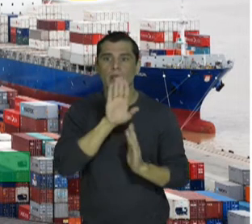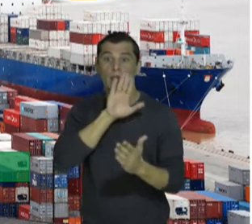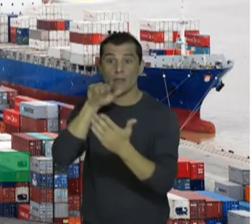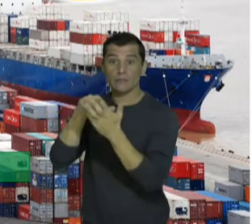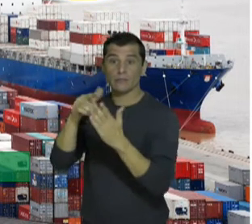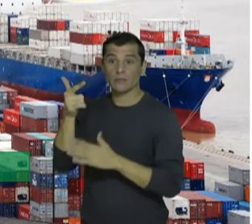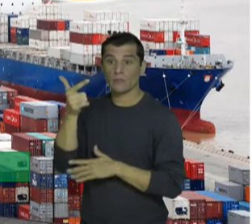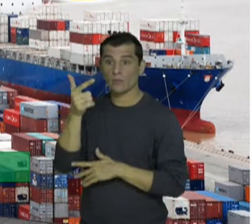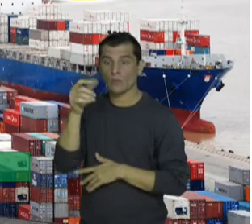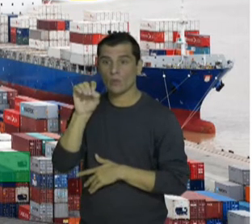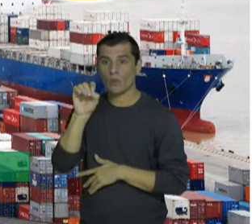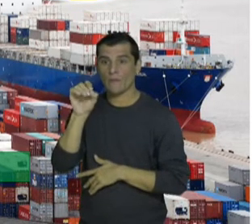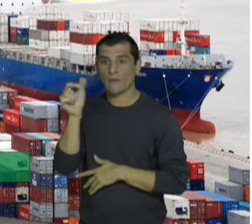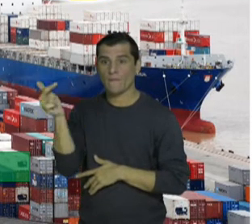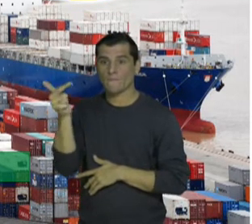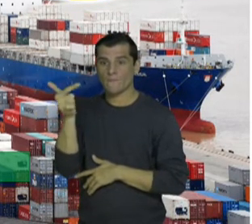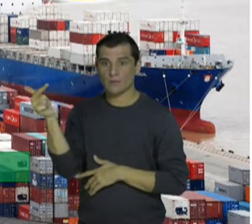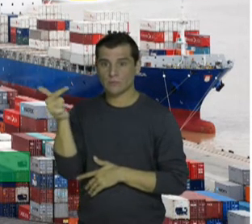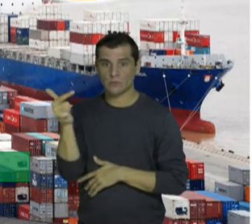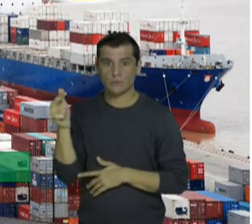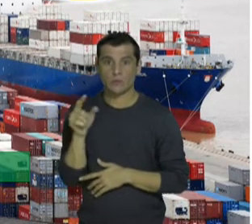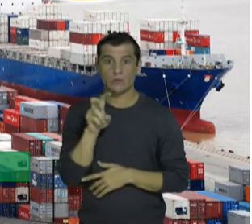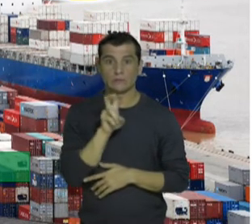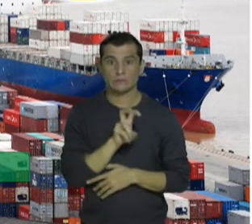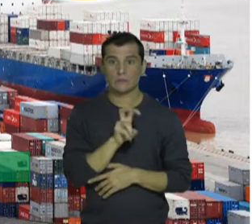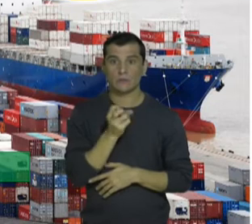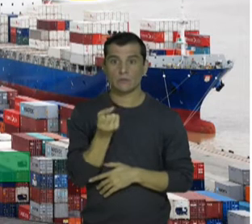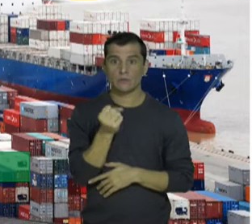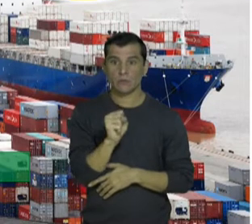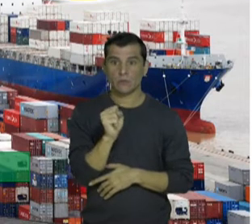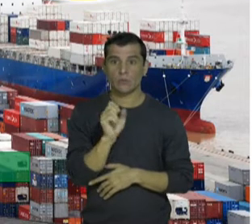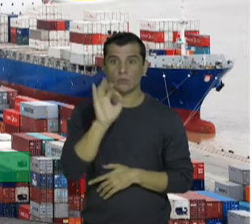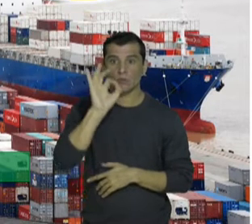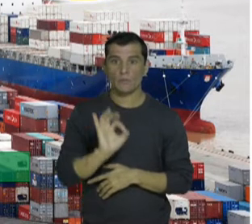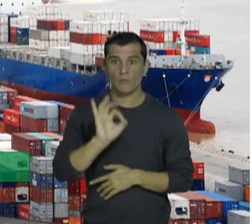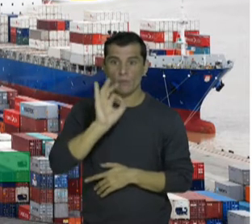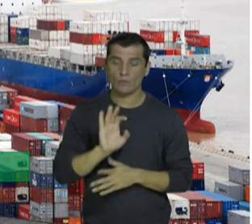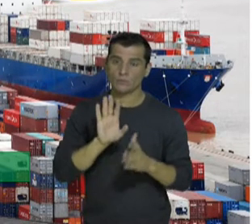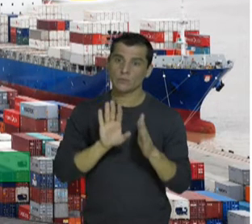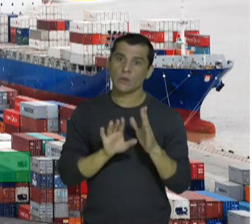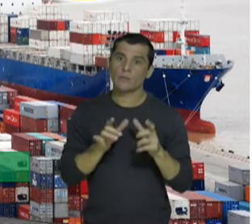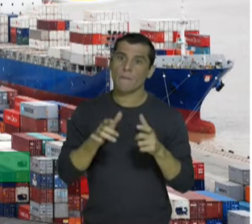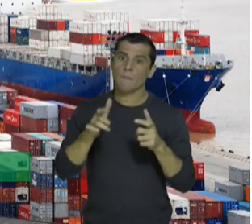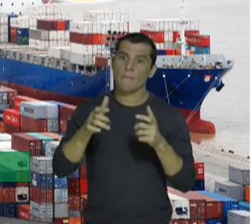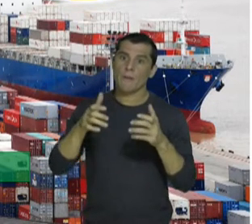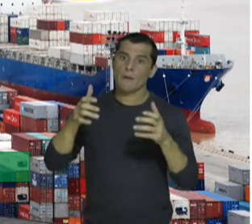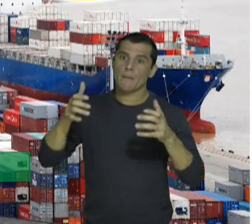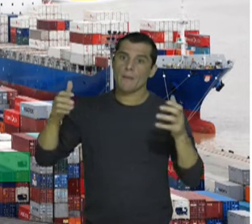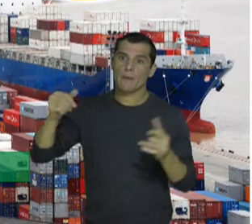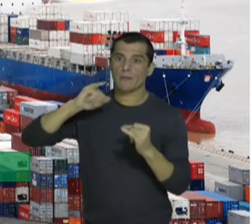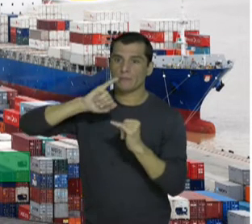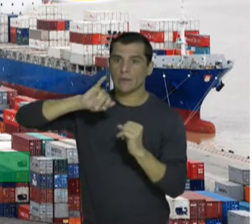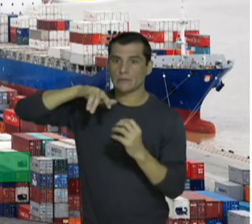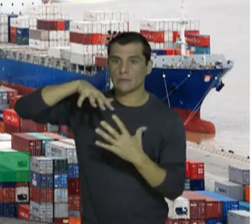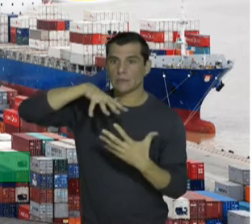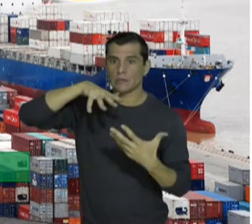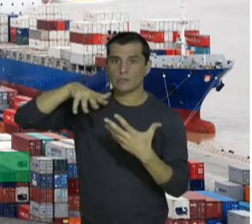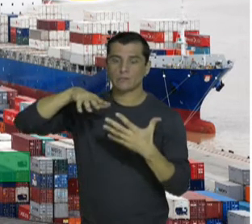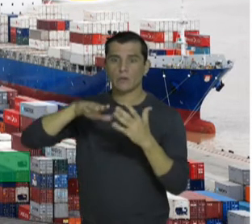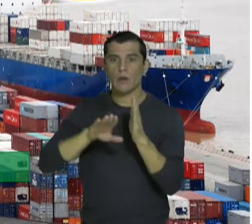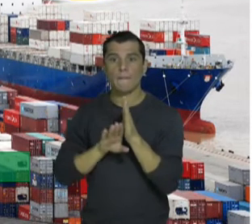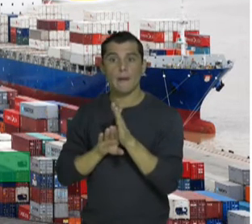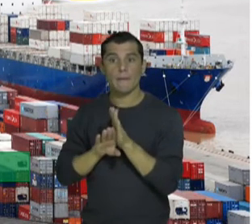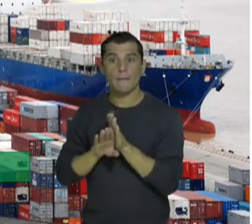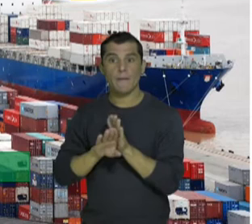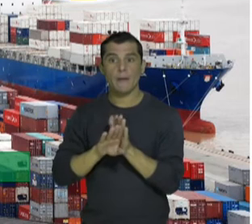58% de aumento no comércio internacional nesse período um